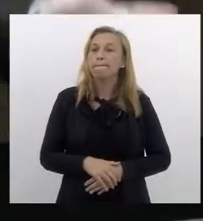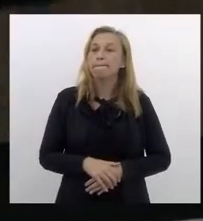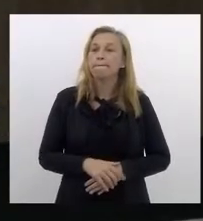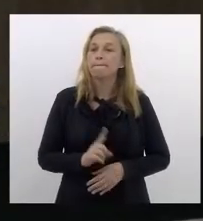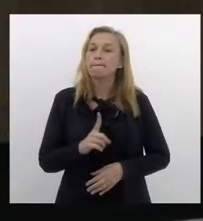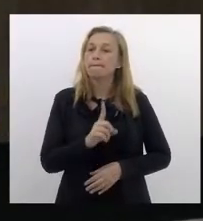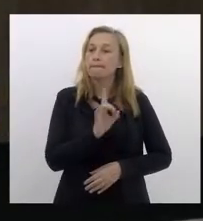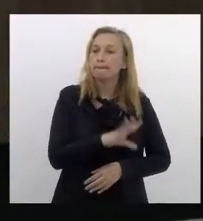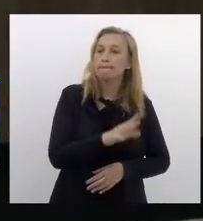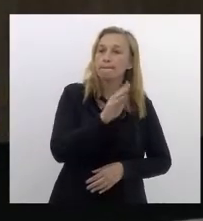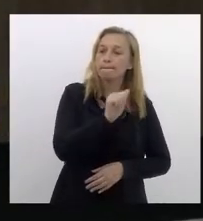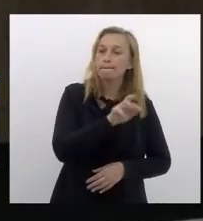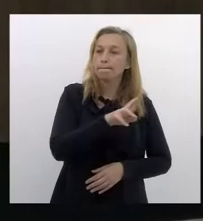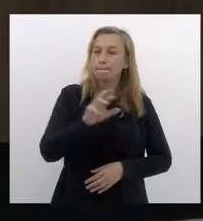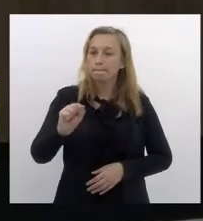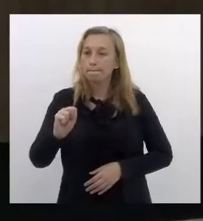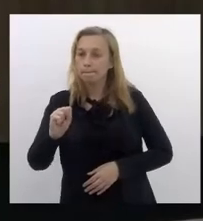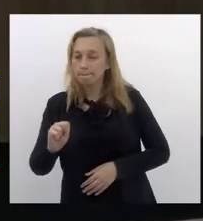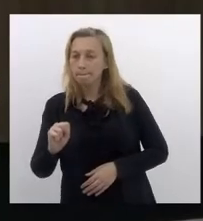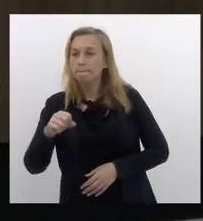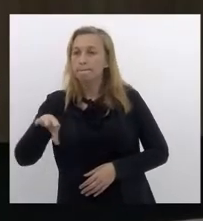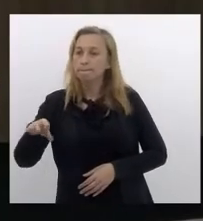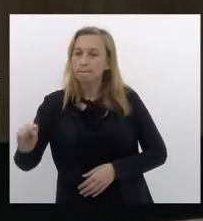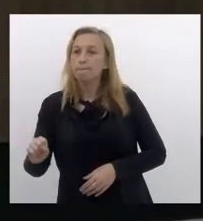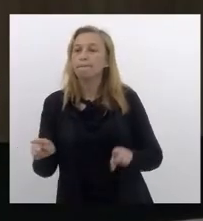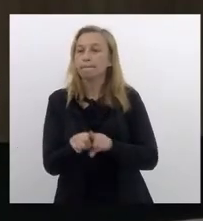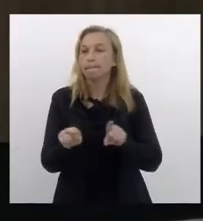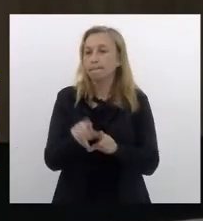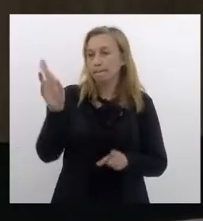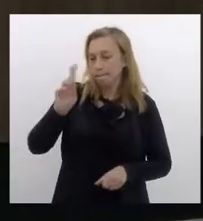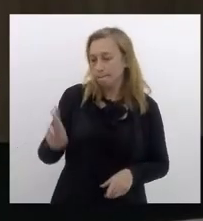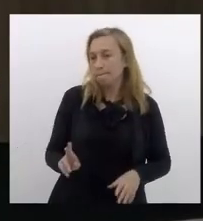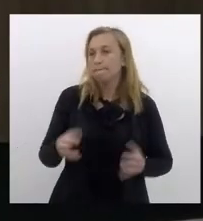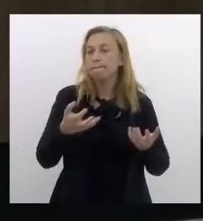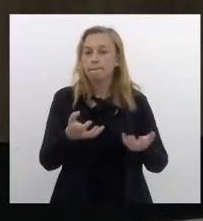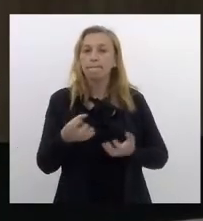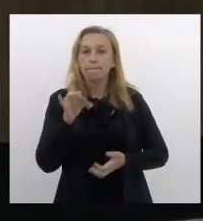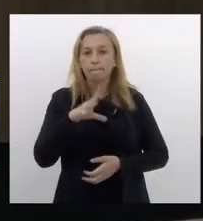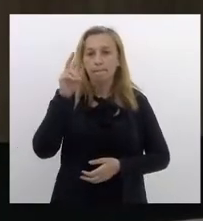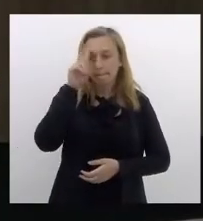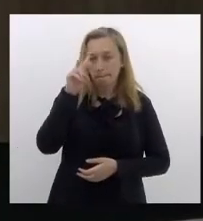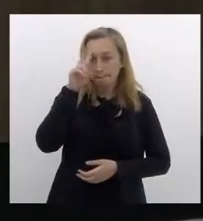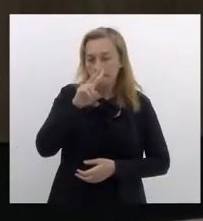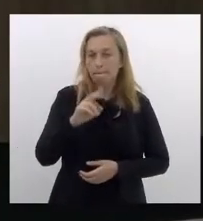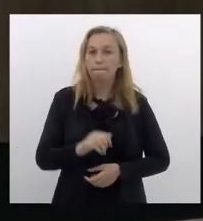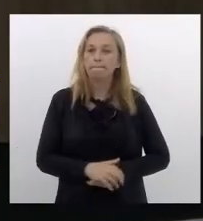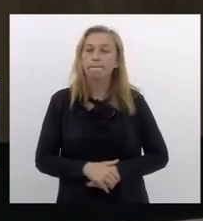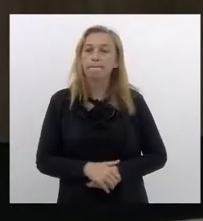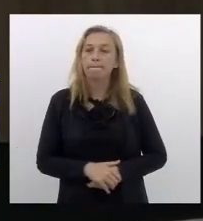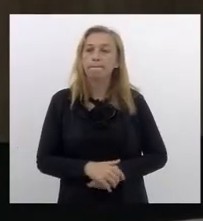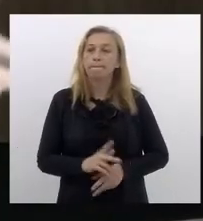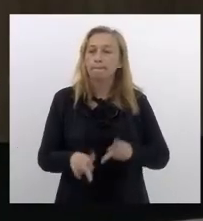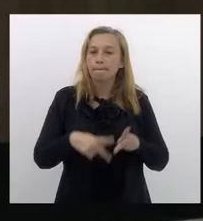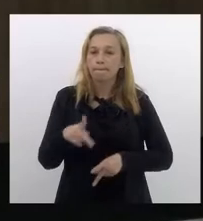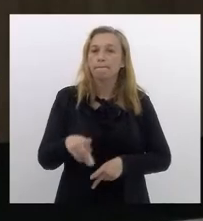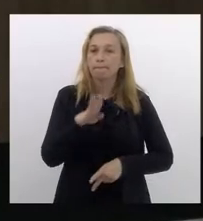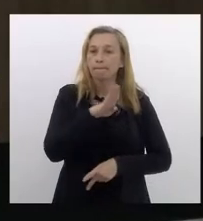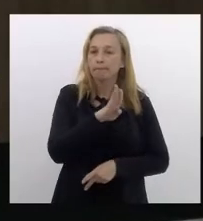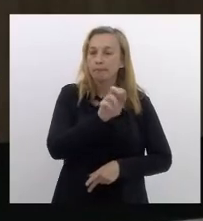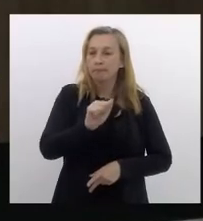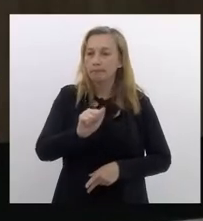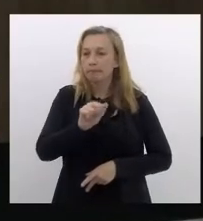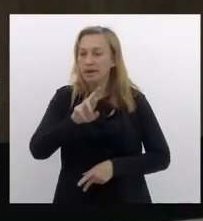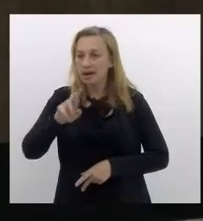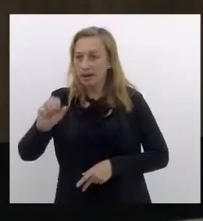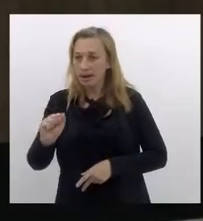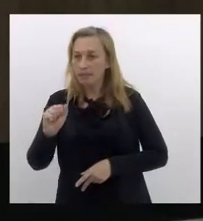Barra Mansa, mas também a Resende, a condição de entrância especial. Então, eu queria só lembrar, né, a população de Barra Mansa e as